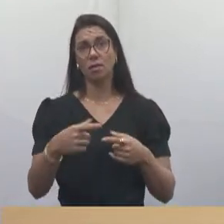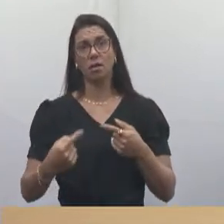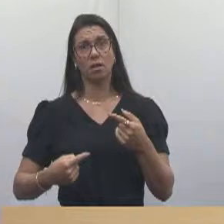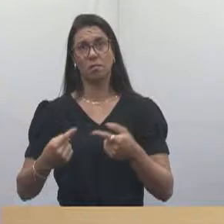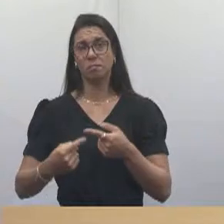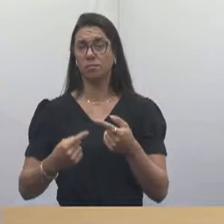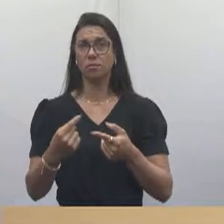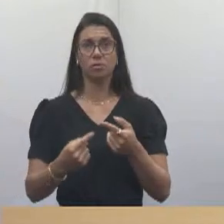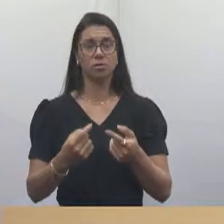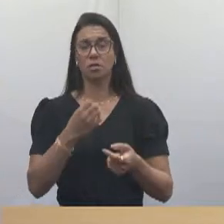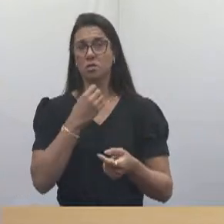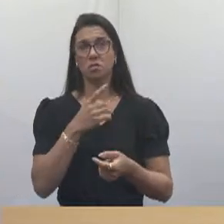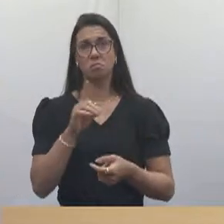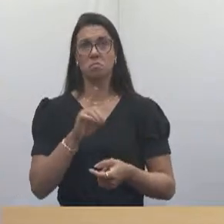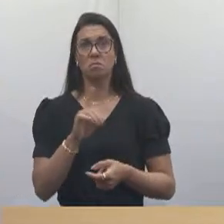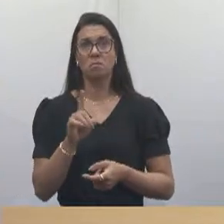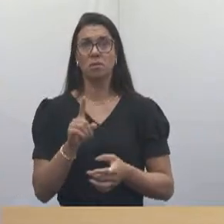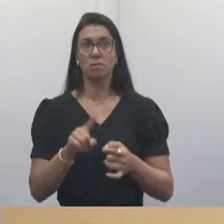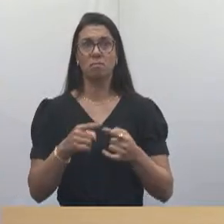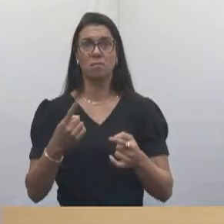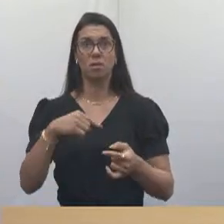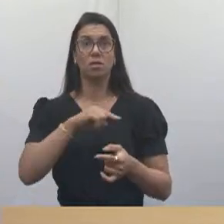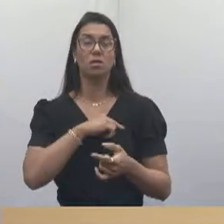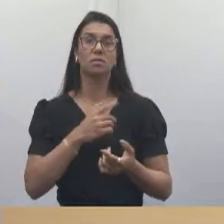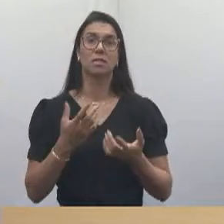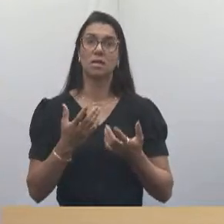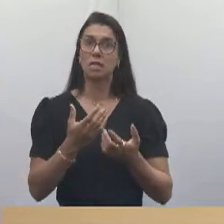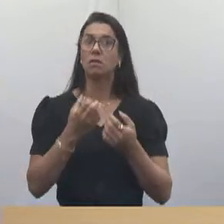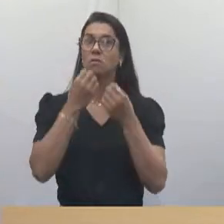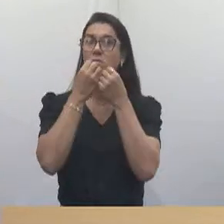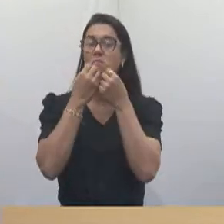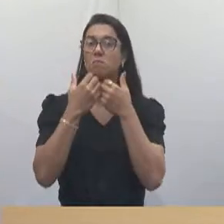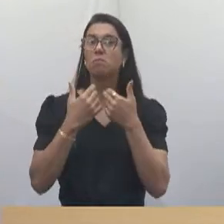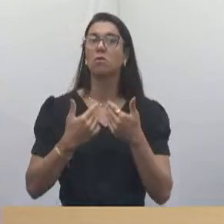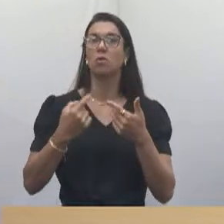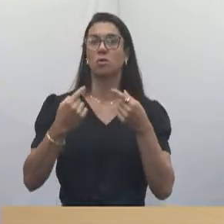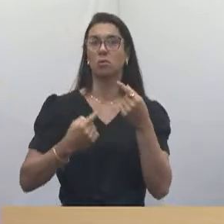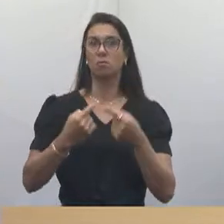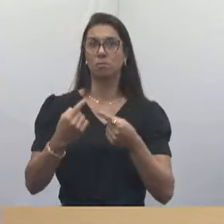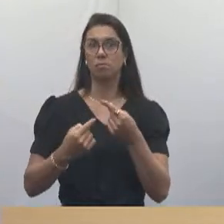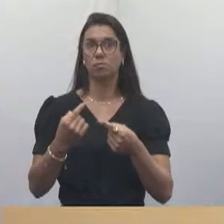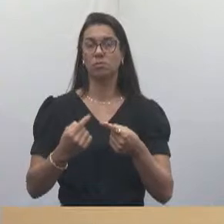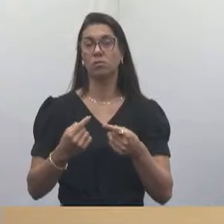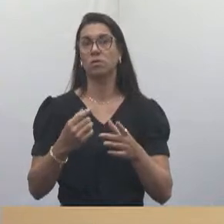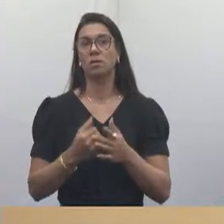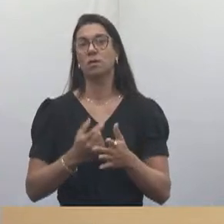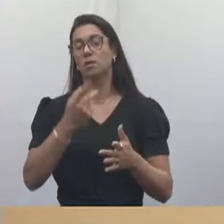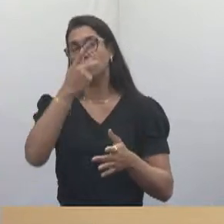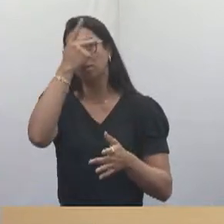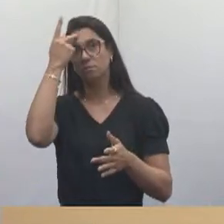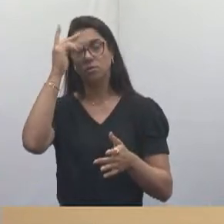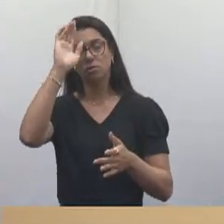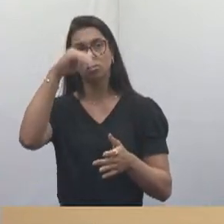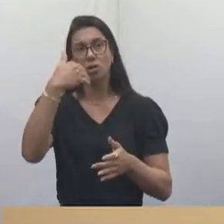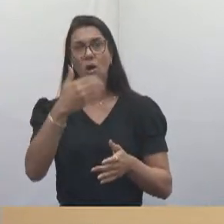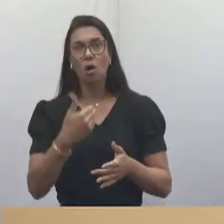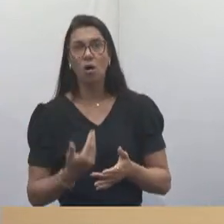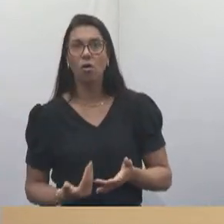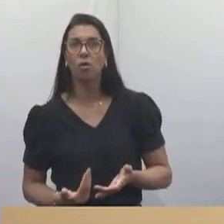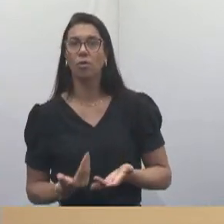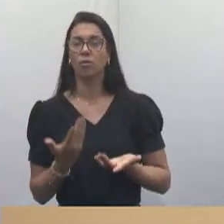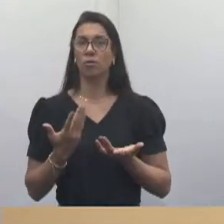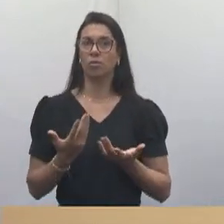a política que não é boa. Nós queremos a boa política, a política onde as pessoas honram